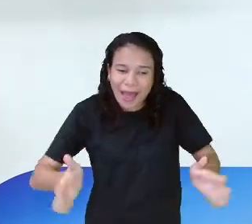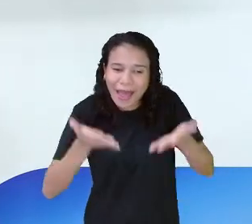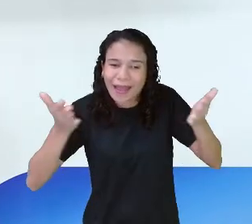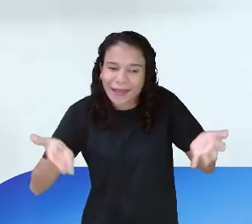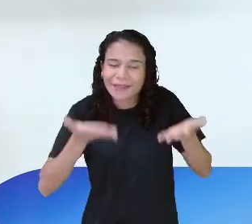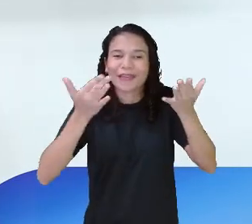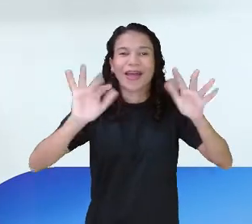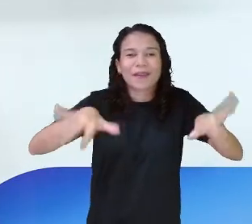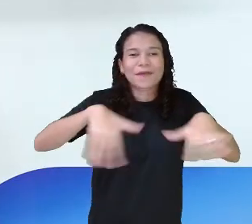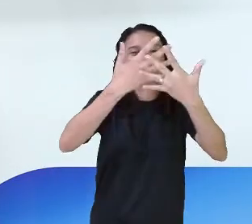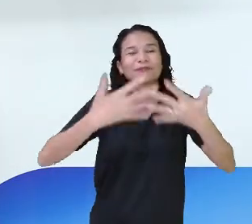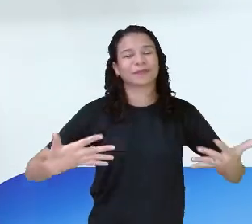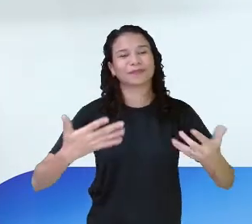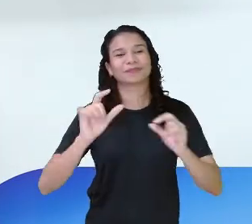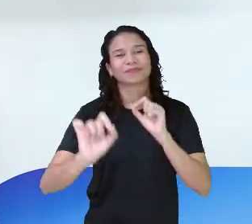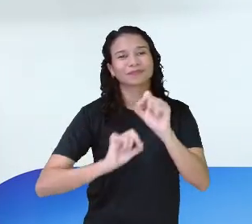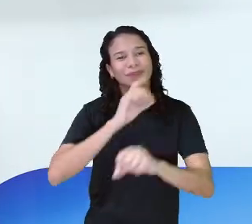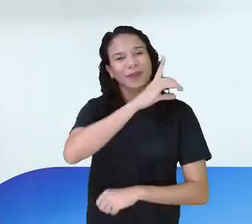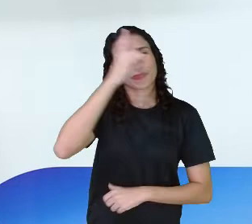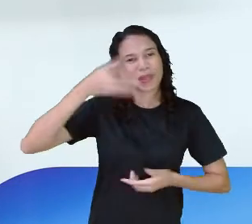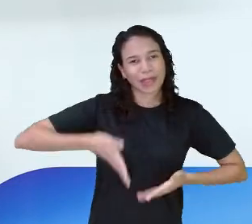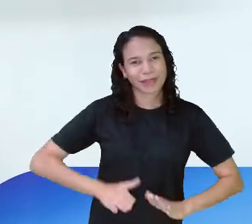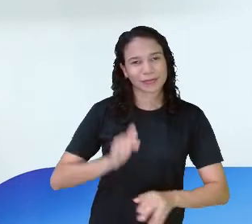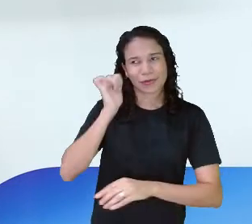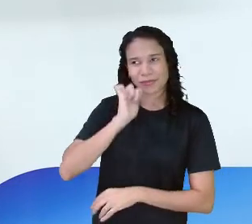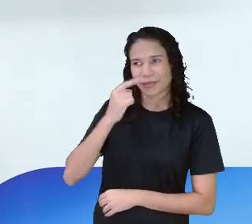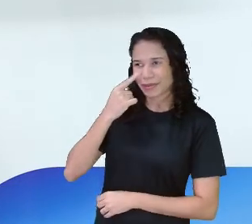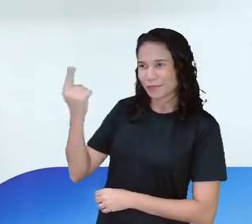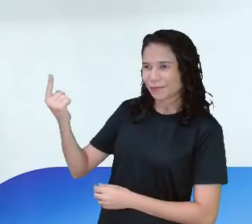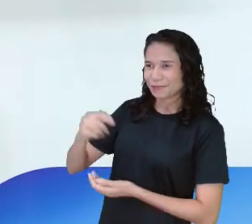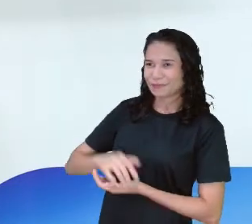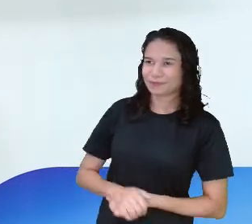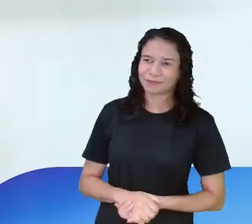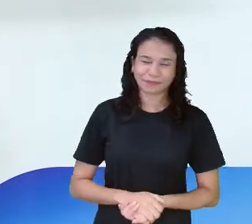Trazendo a evidência, a data do seu nascimento.